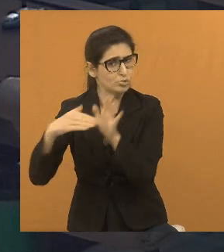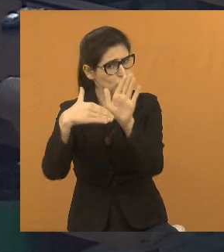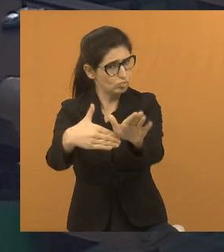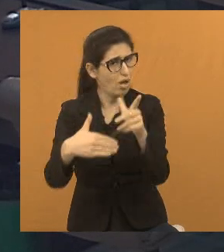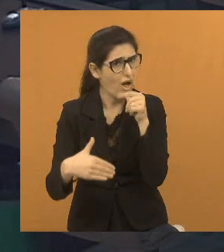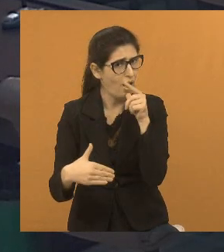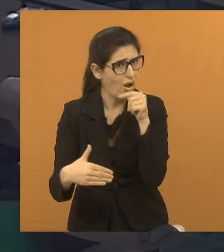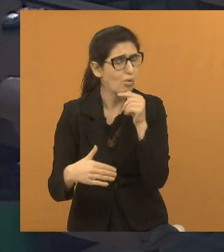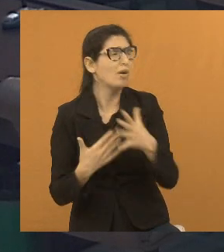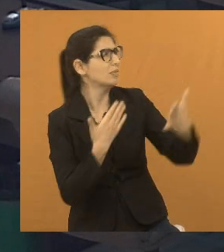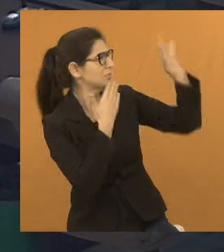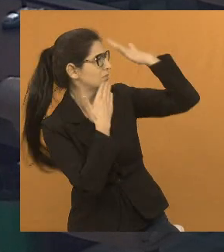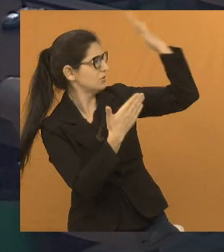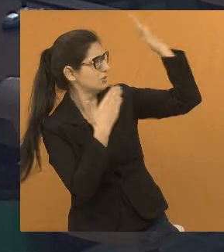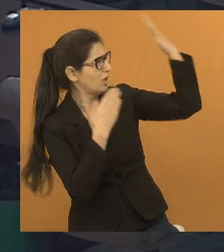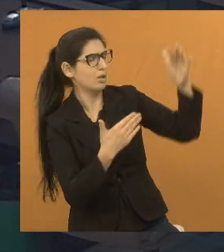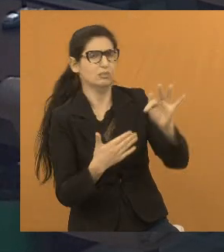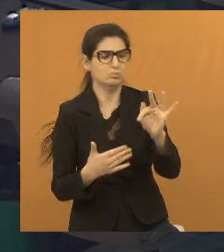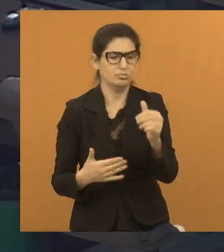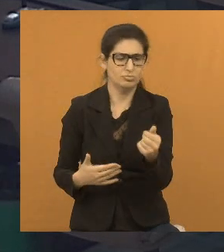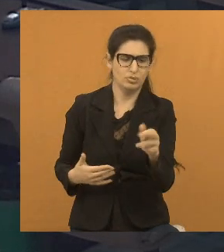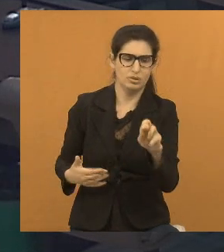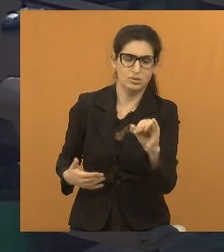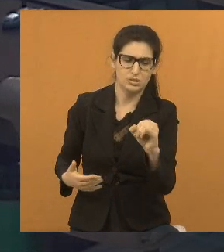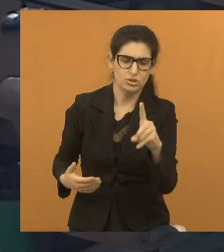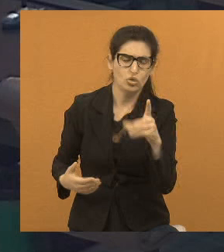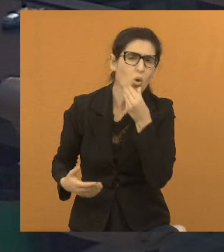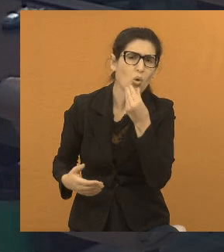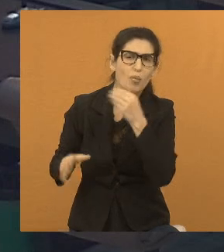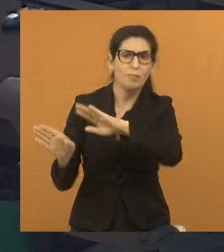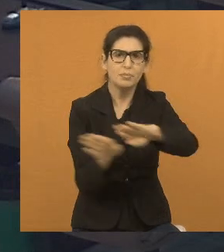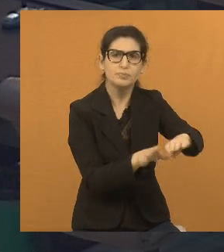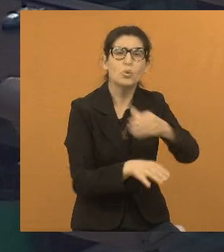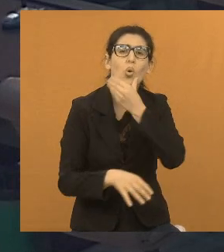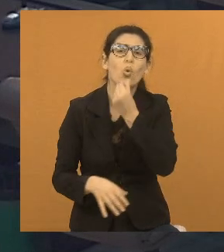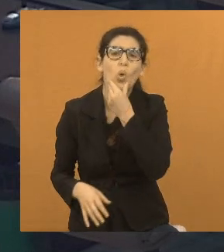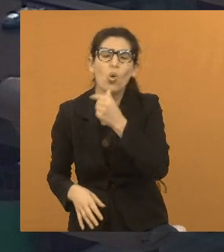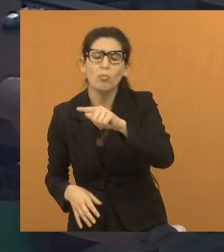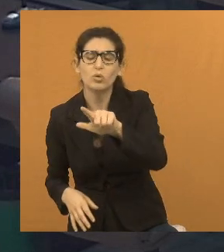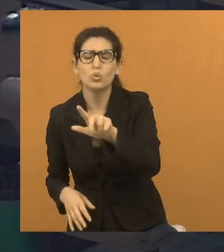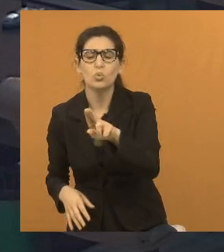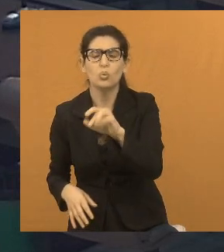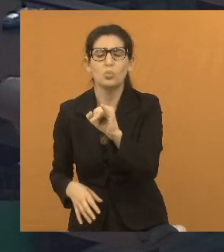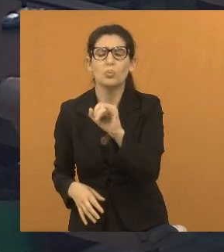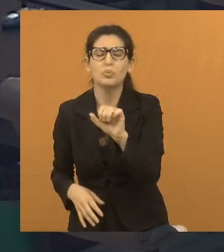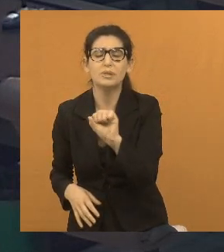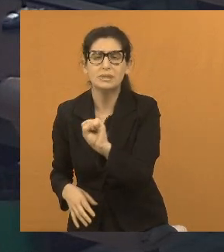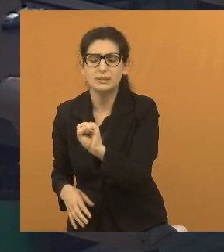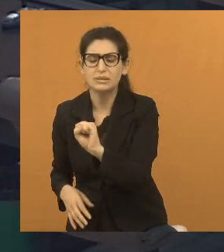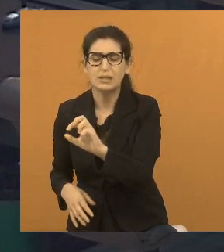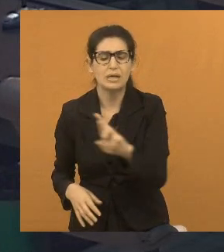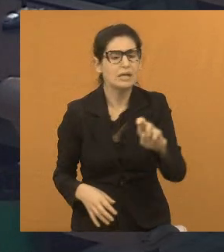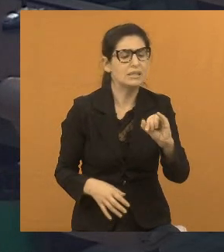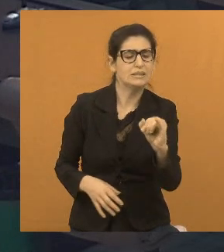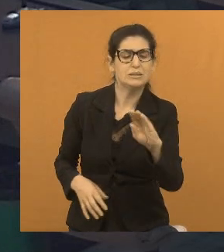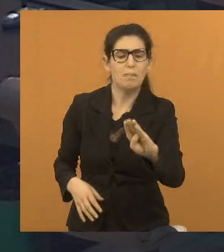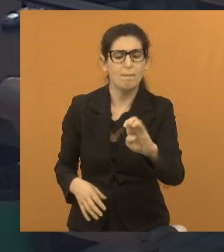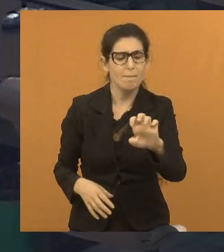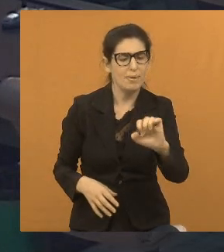Obrigado ao Farid do SAI. O Luiz Paulo Rocha Ribeiro. Luiz